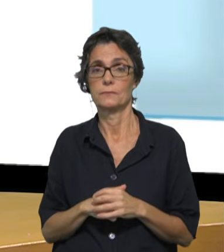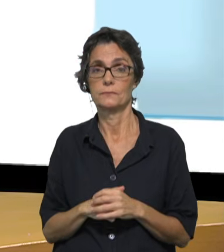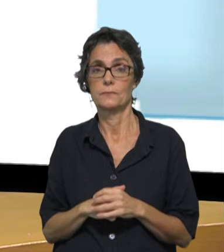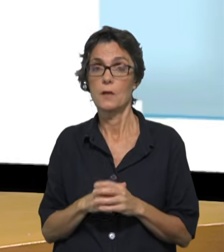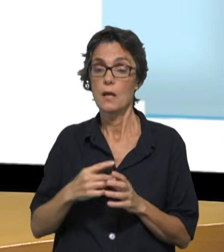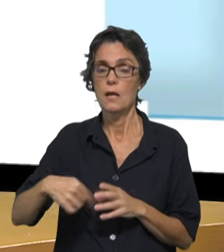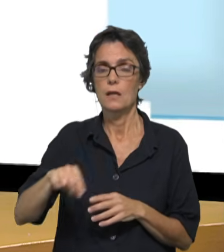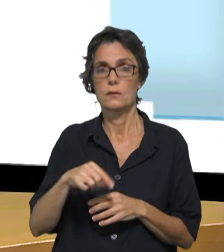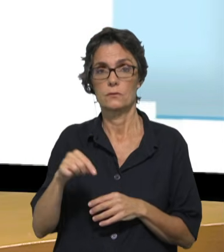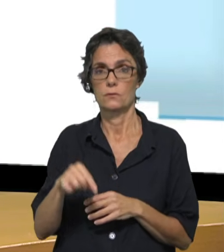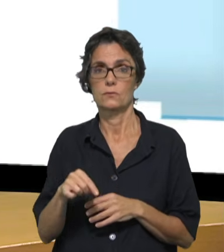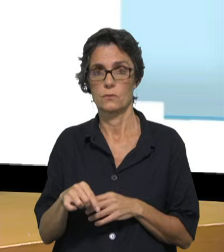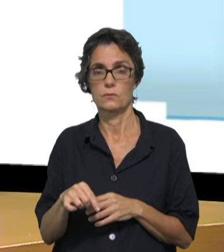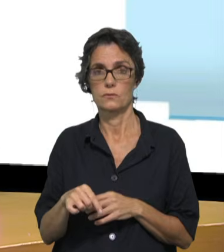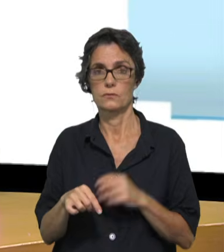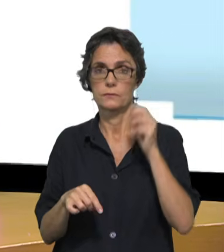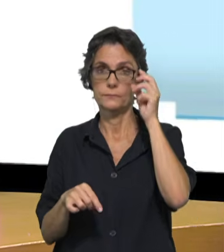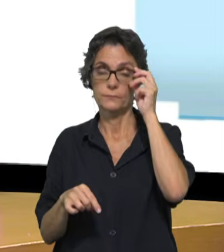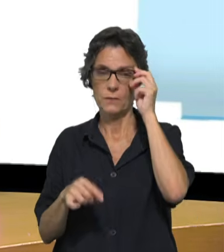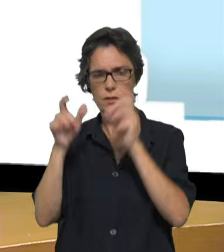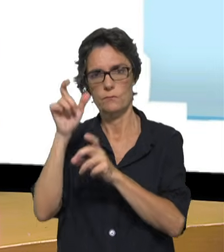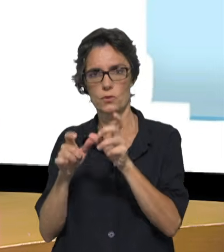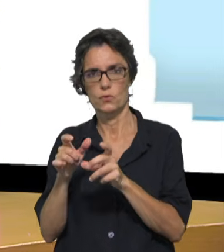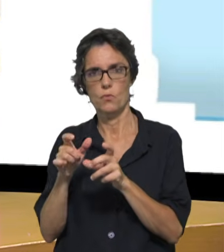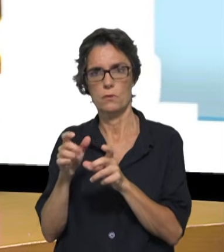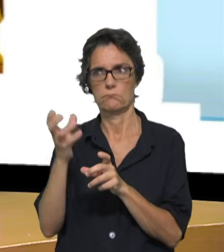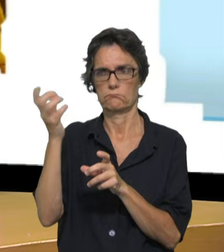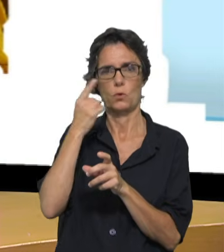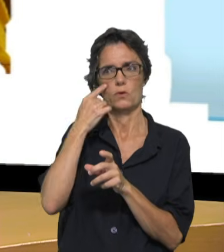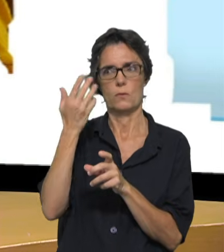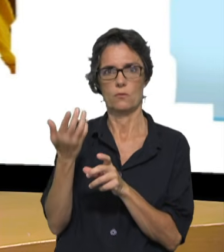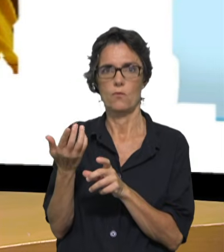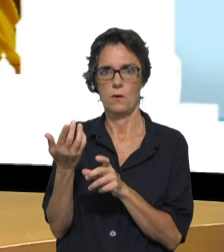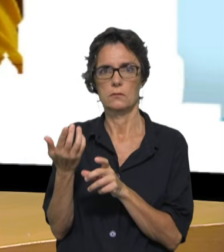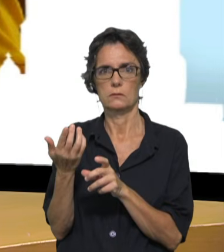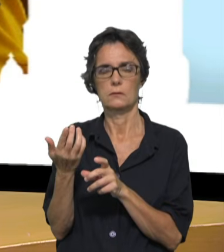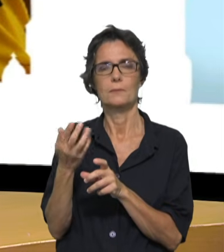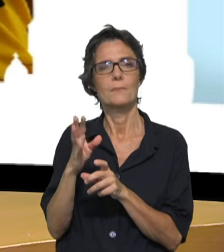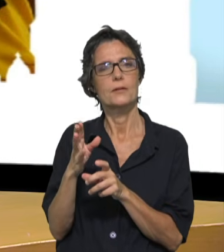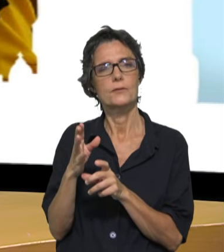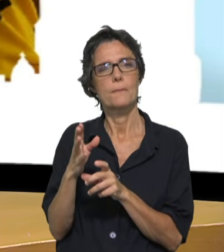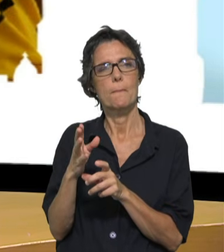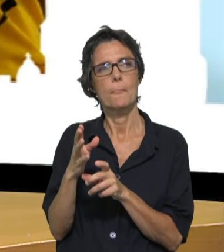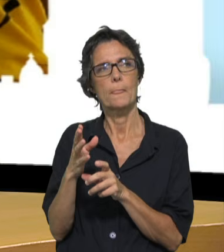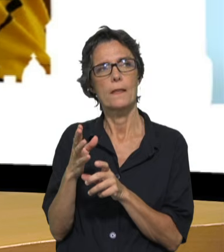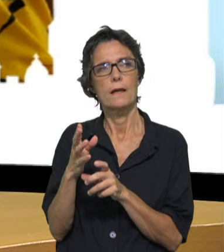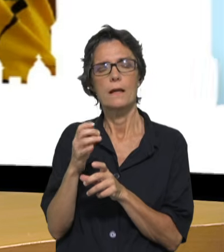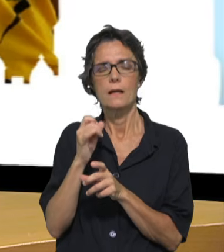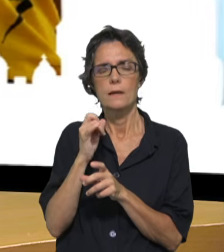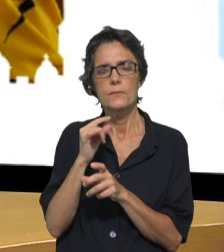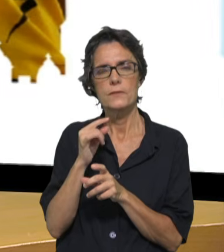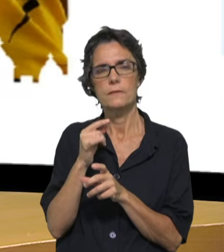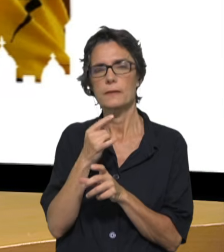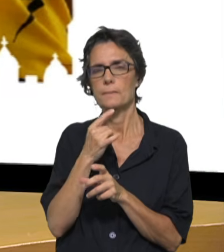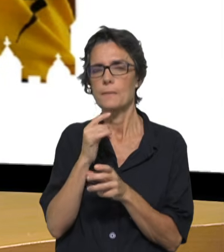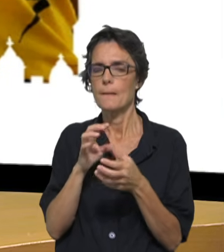vivemos pessoas com enorme cultura e que sabem, mas se calhar com pouca profundidade de fé, para quem aquilo